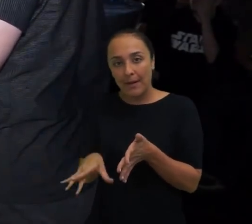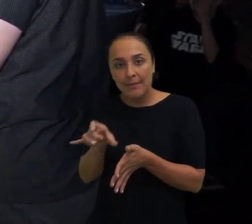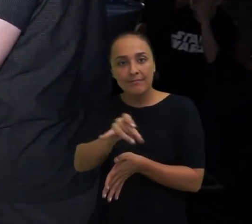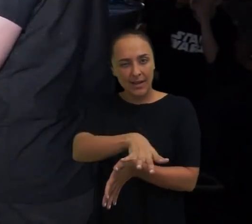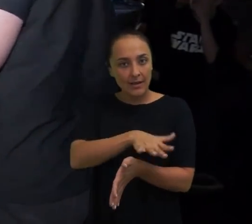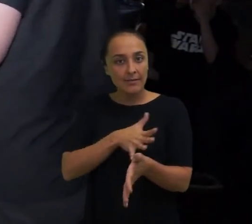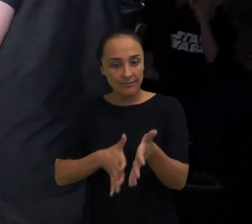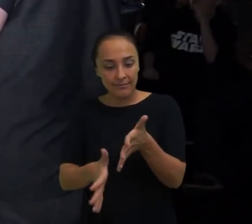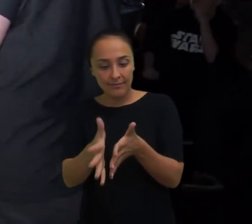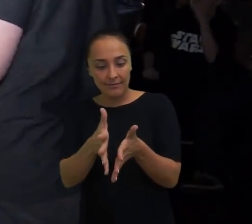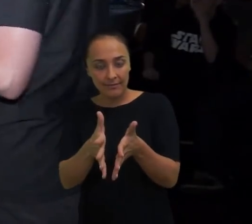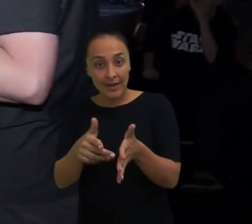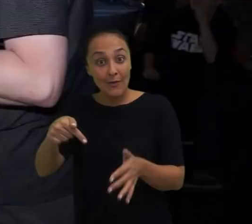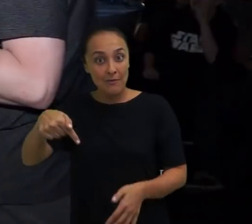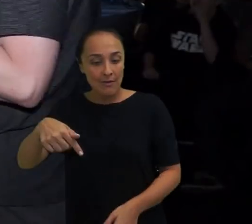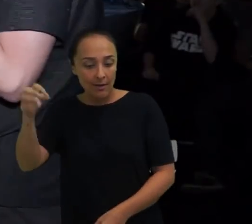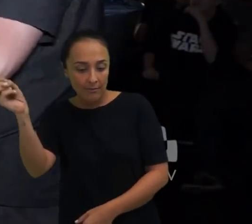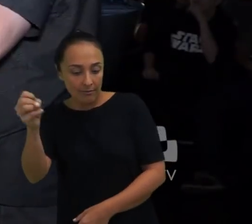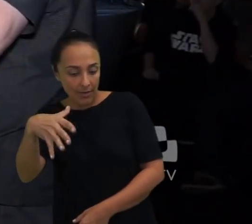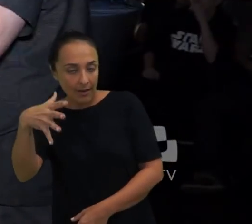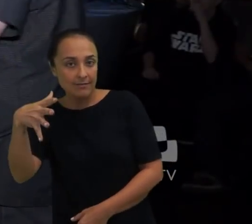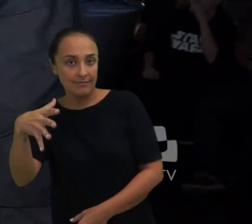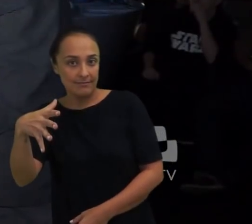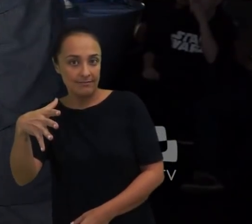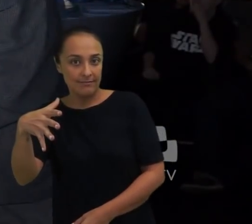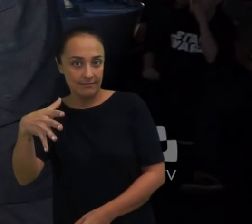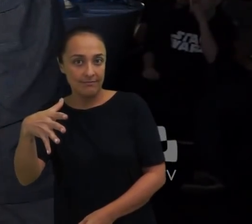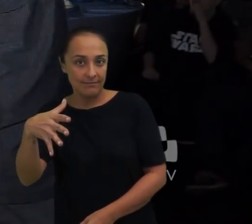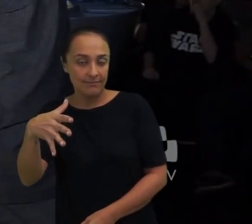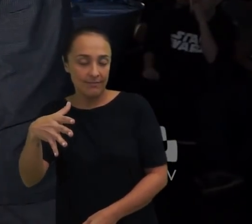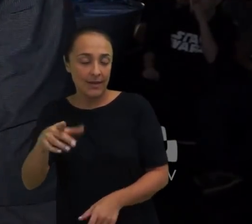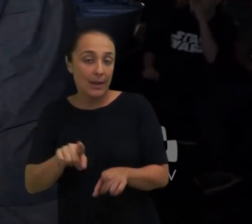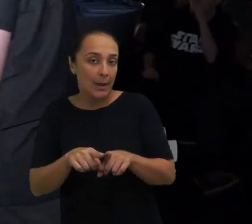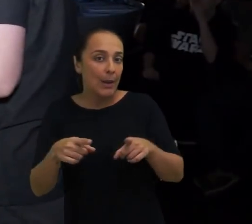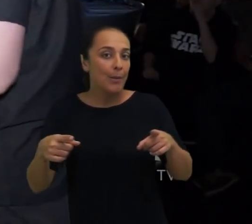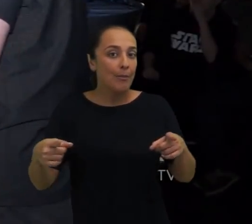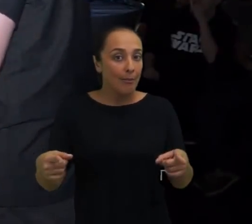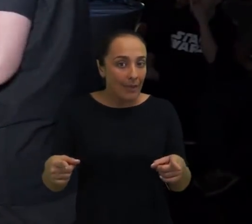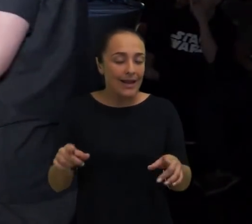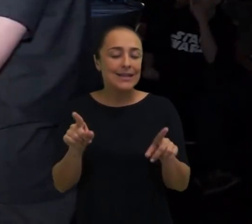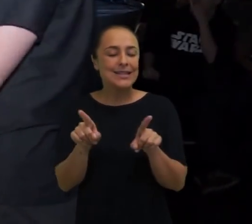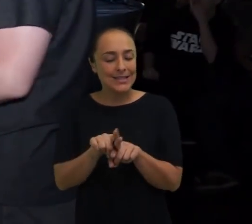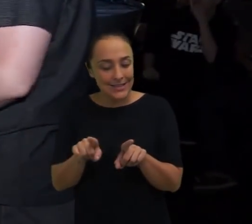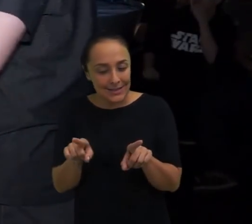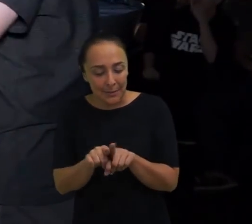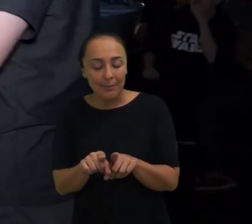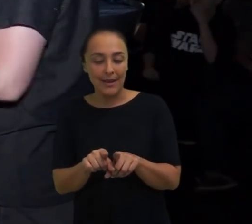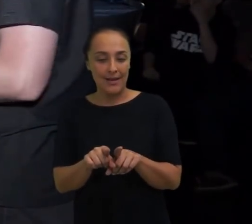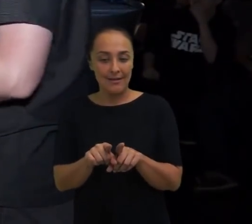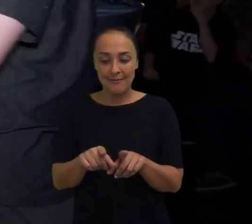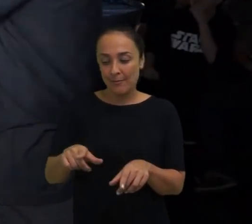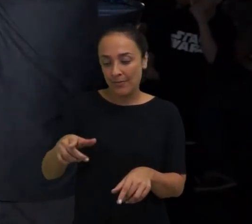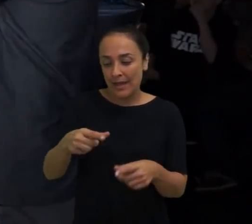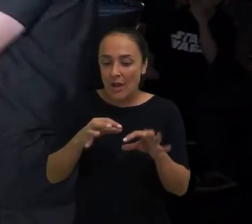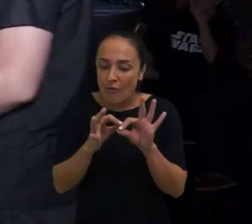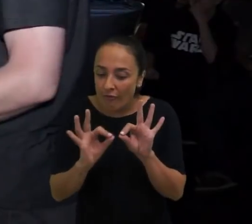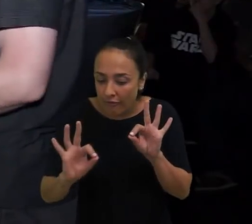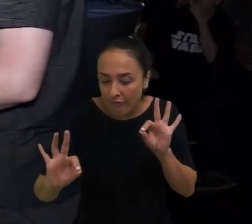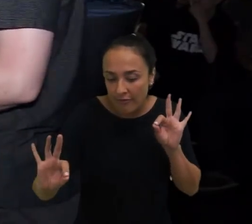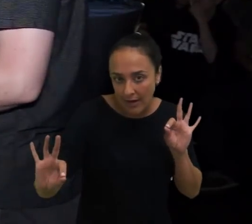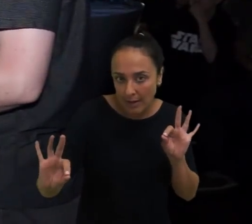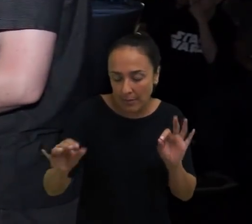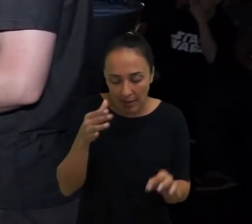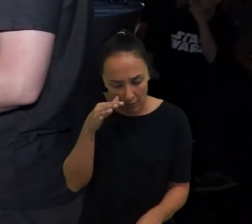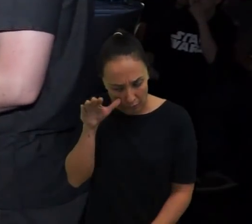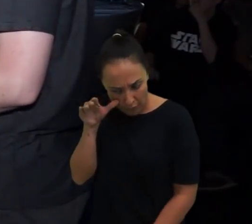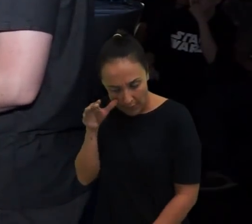quasar. Porque a gravidade do quasar estaria puxando eles na direção do quasar. Tá? Porque é uma galáxia muito massiva, a gravidade vai atrair